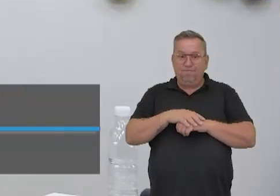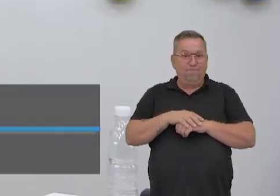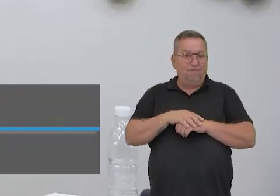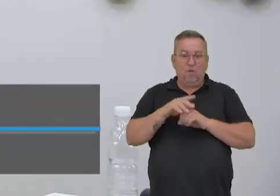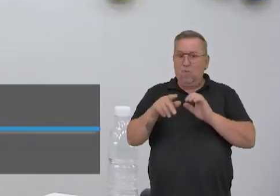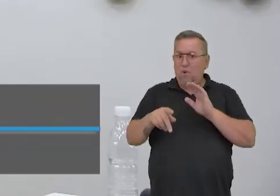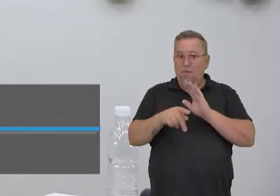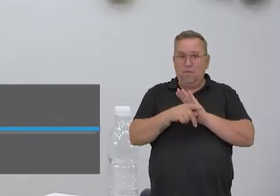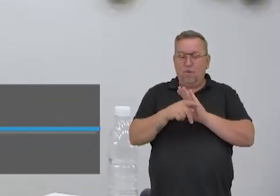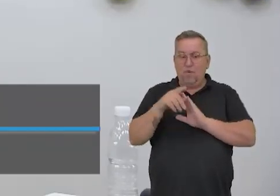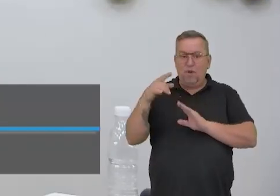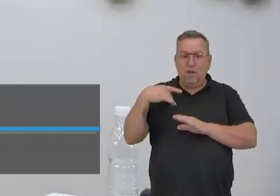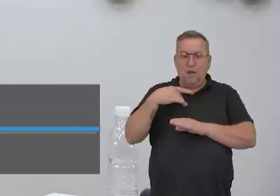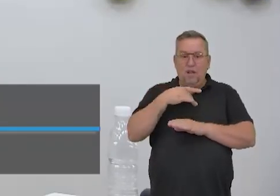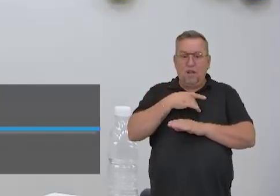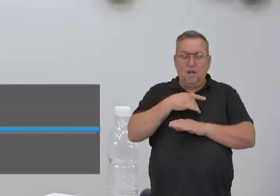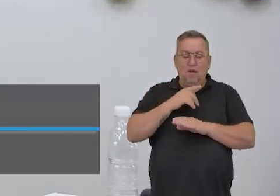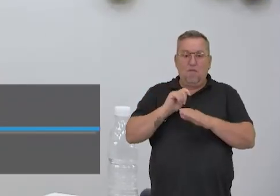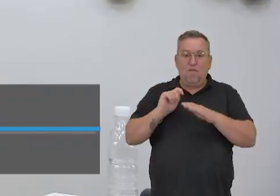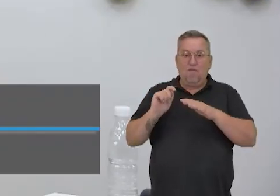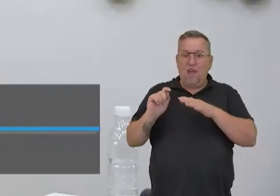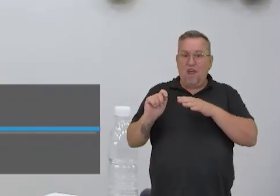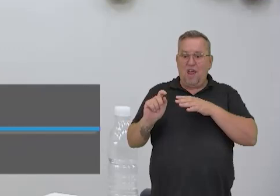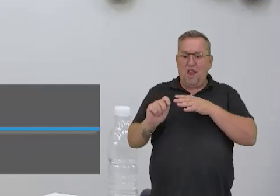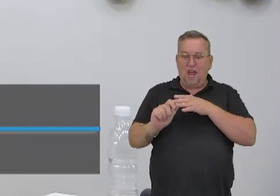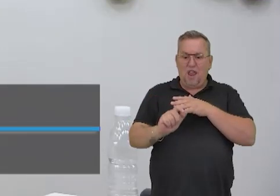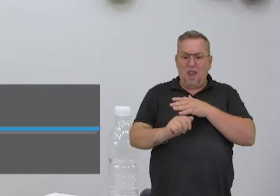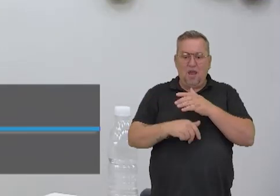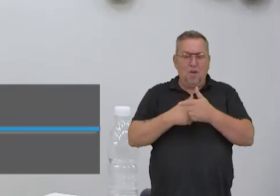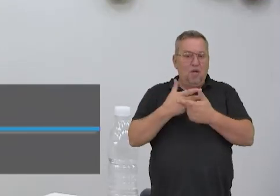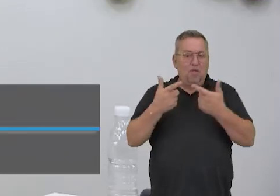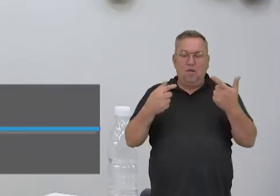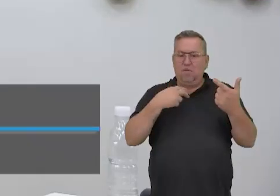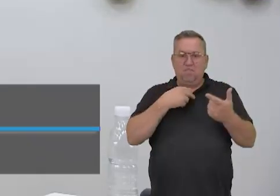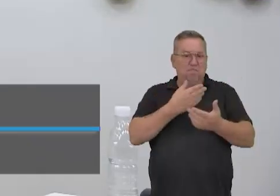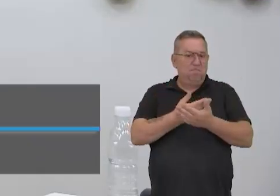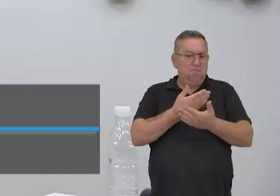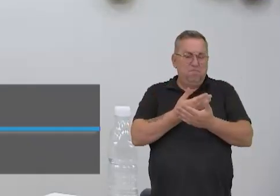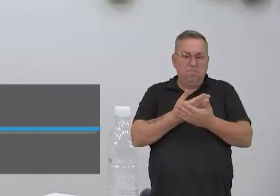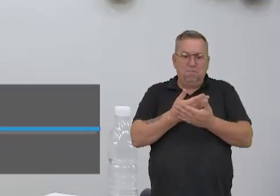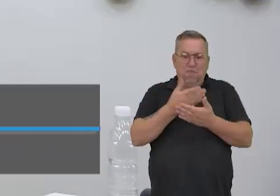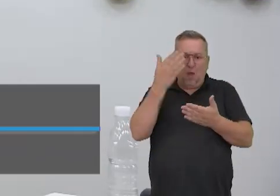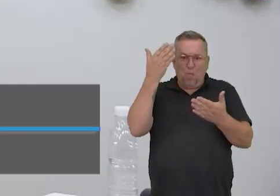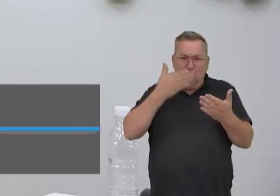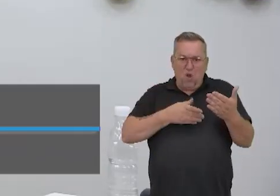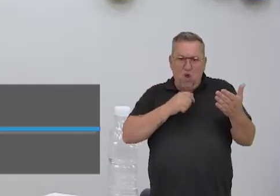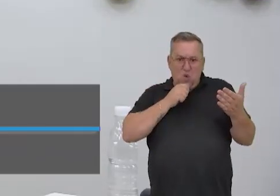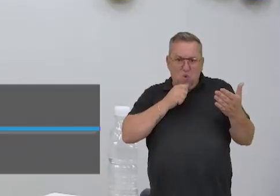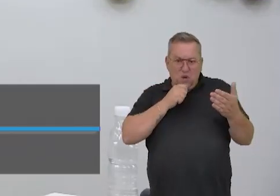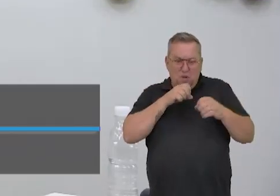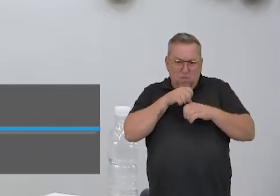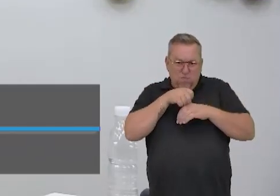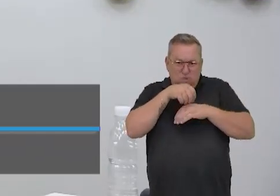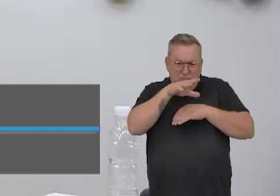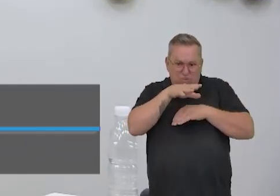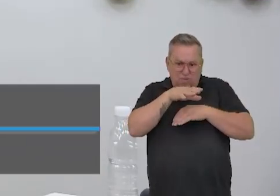saúde, né? Então, divulgando fake news, reforçando coisas que não foram estudadas, que não foram comprovadas. Então, mesmo que quem esteja